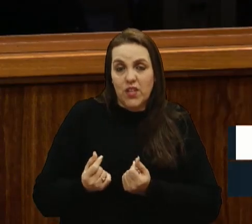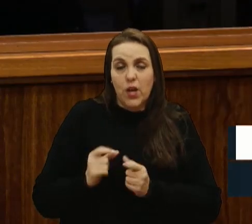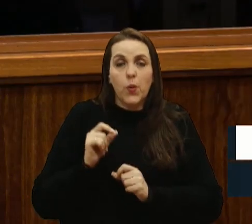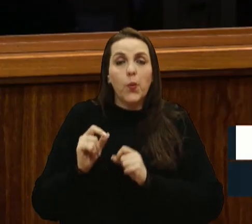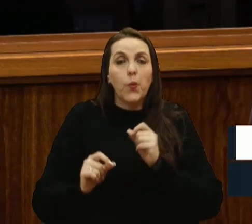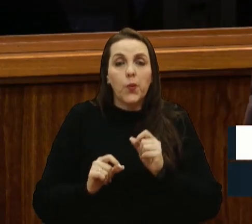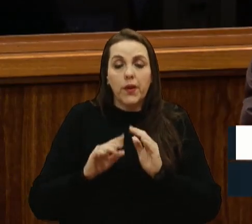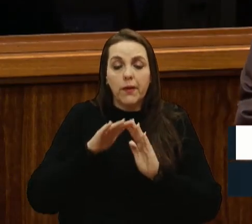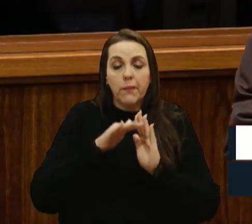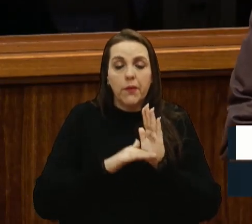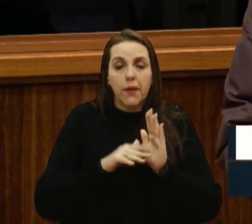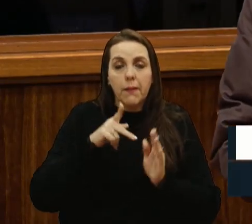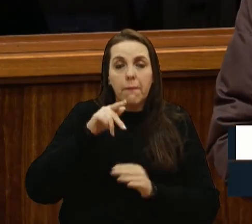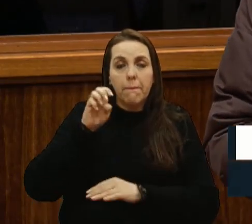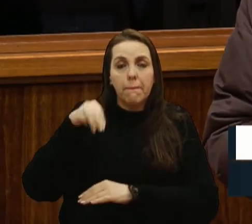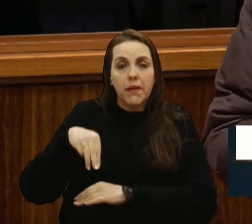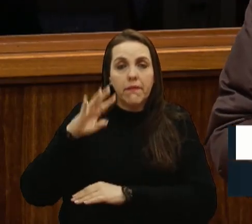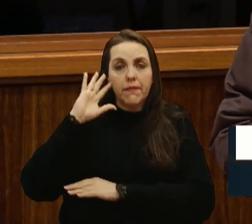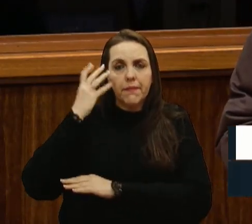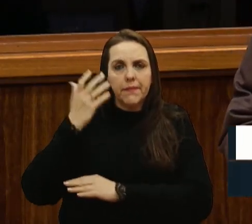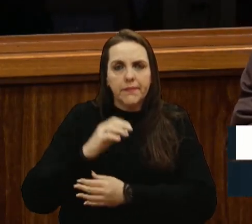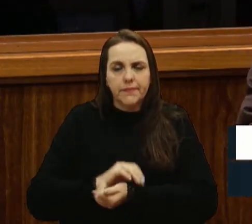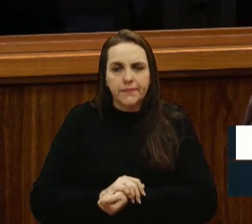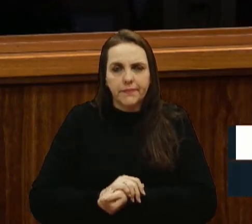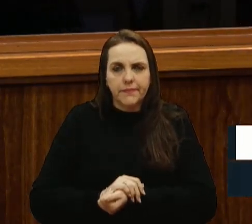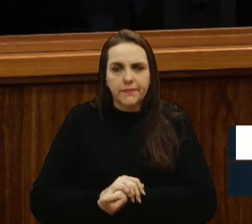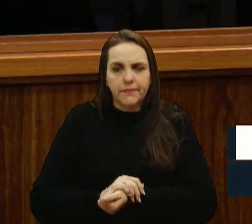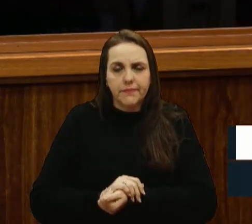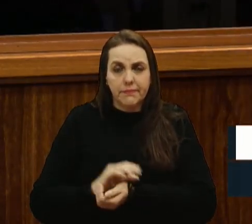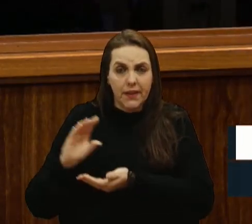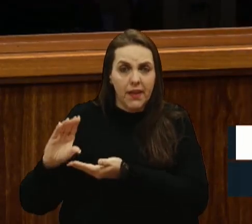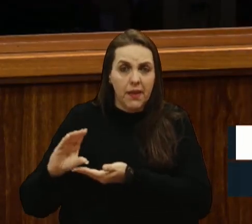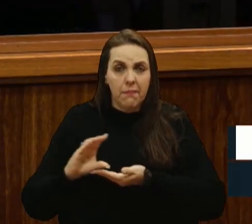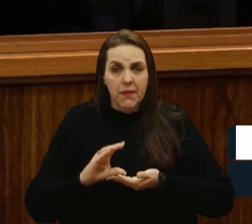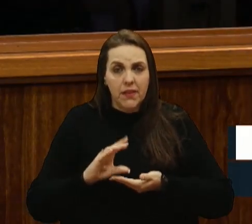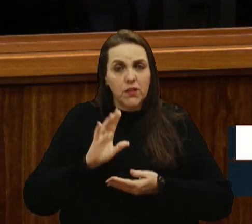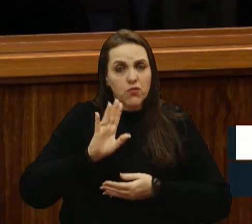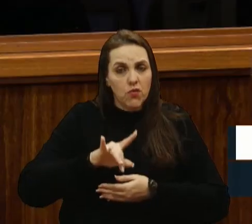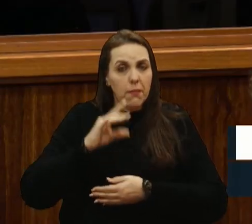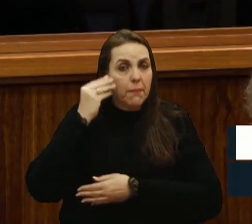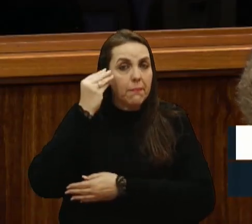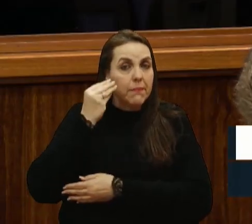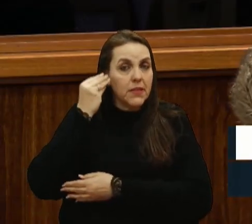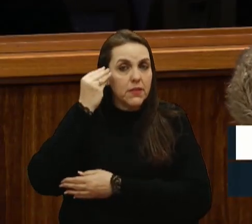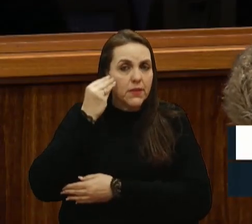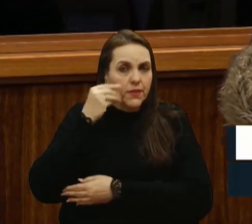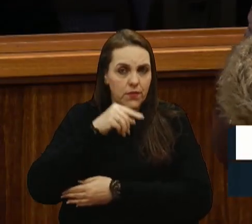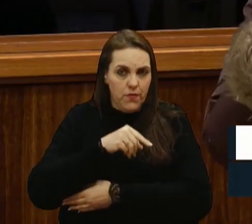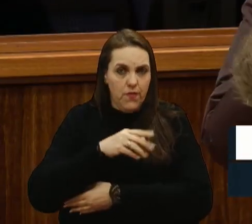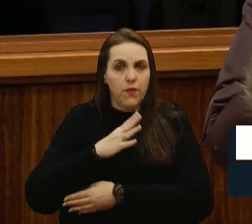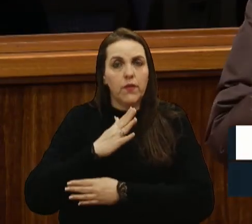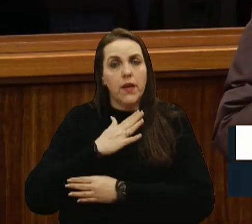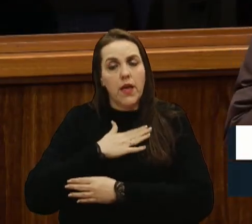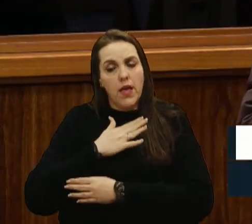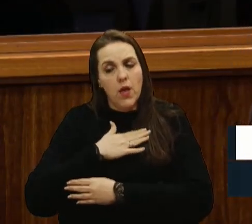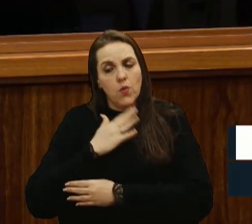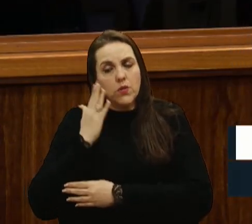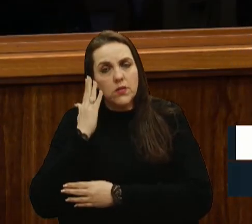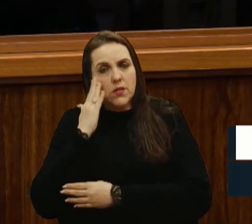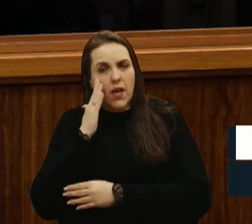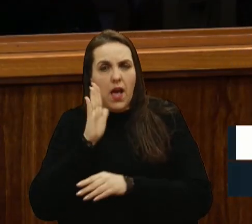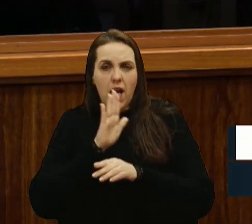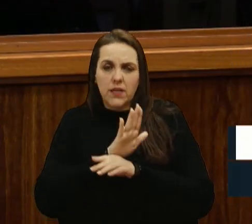PIN? Essa emenda provavelmente seja só psicólogos, porque até onde eu sei, eu não sei se os